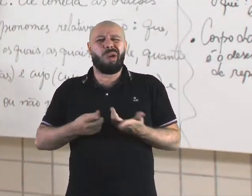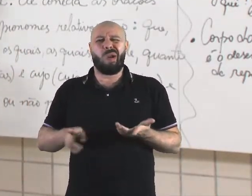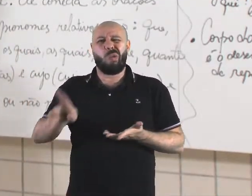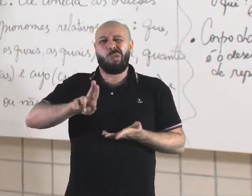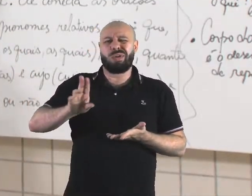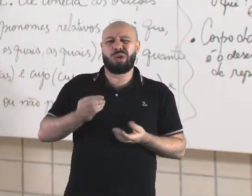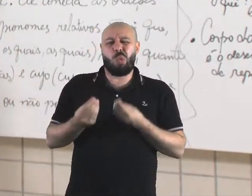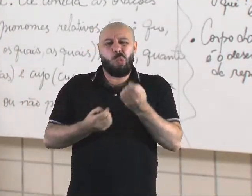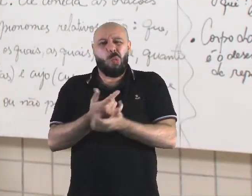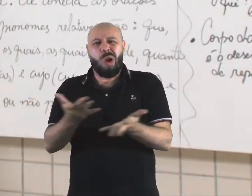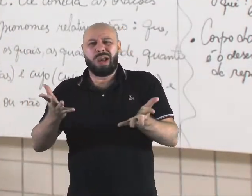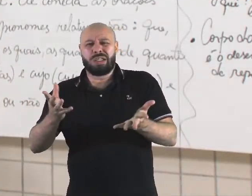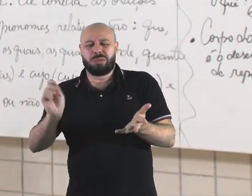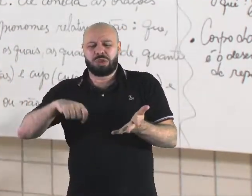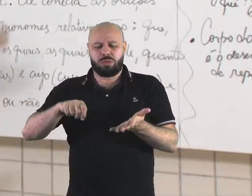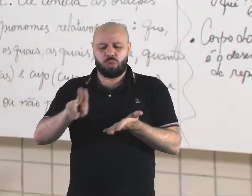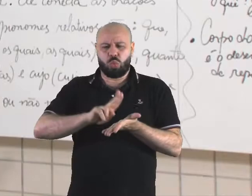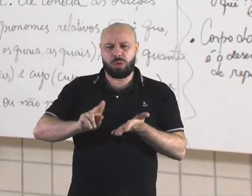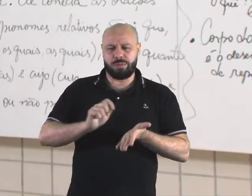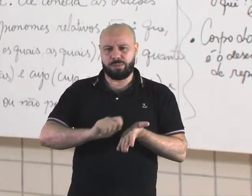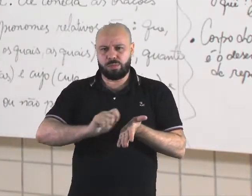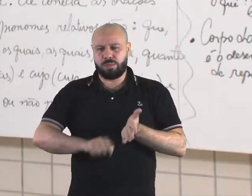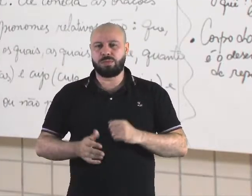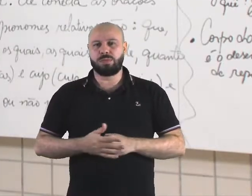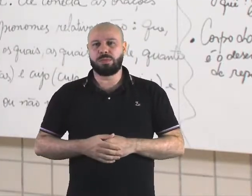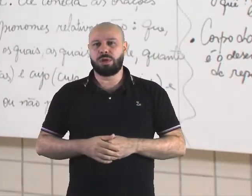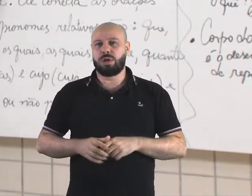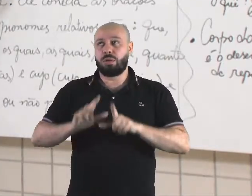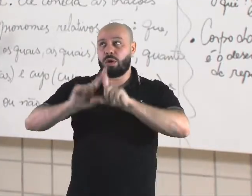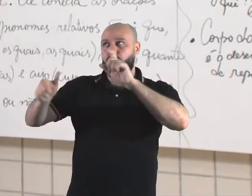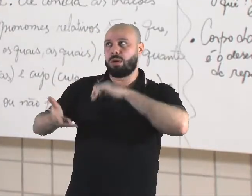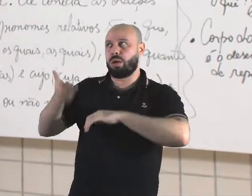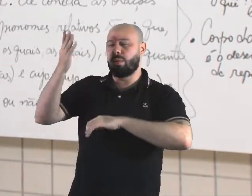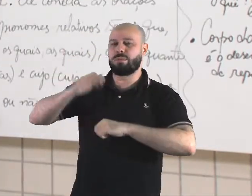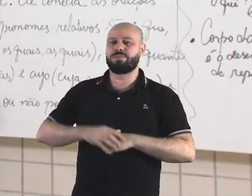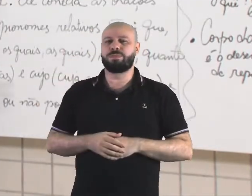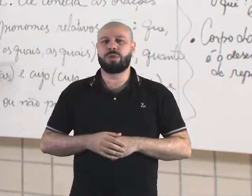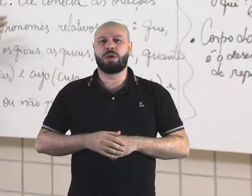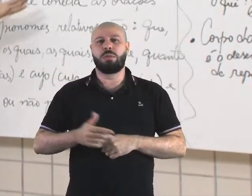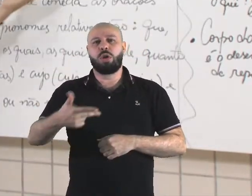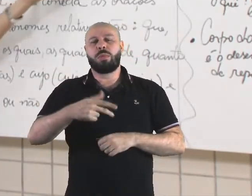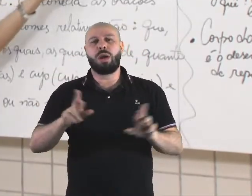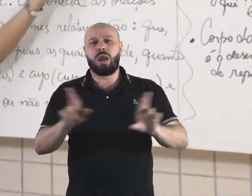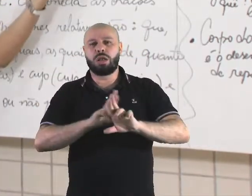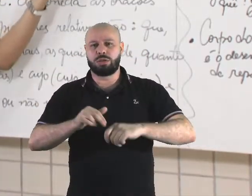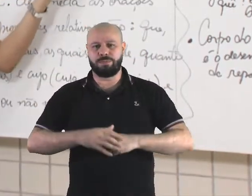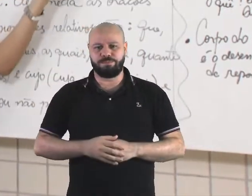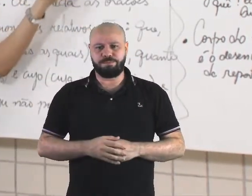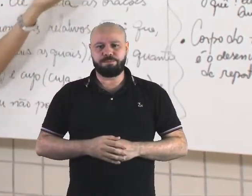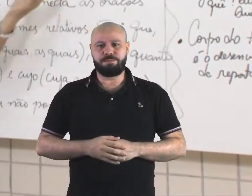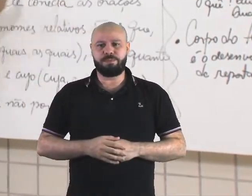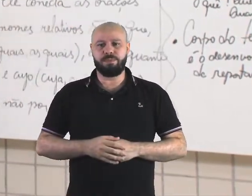Quais são eles? Vamos aqui no quadro primeiro? Pronome relativo. O que é um pronome relativo? Introduz